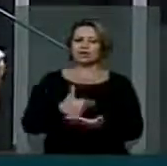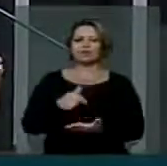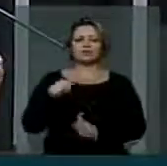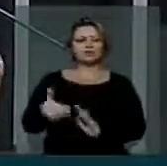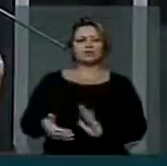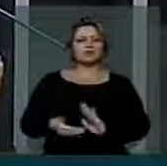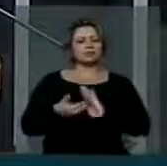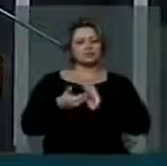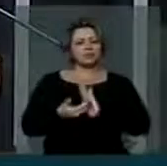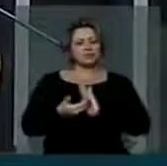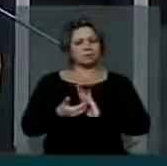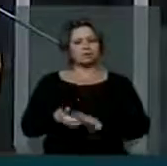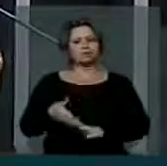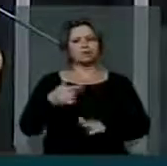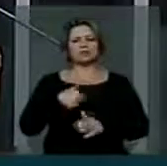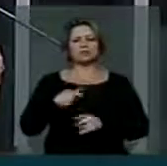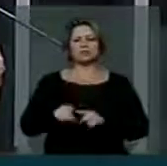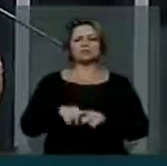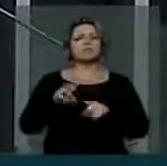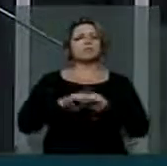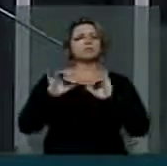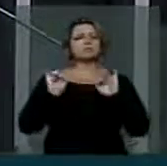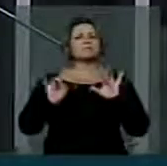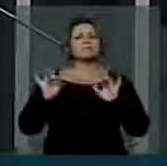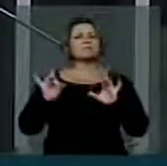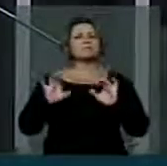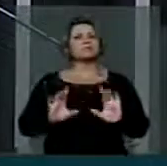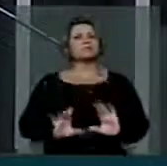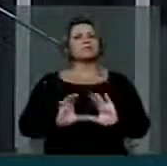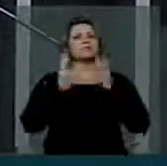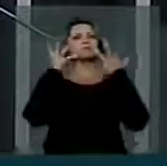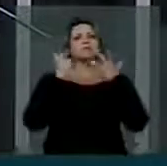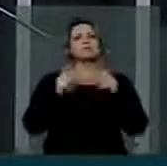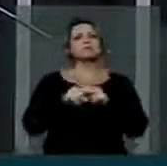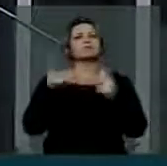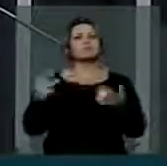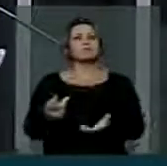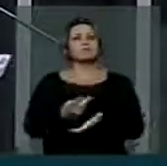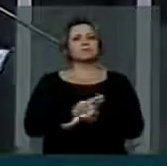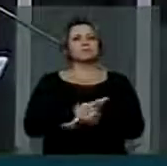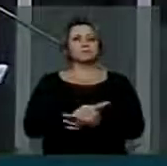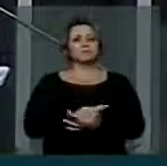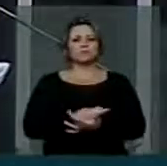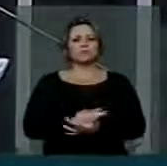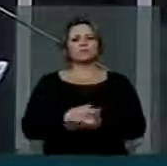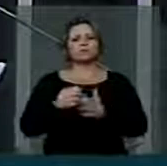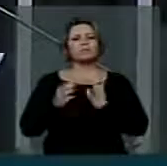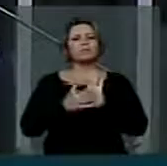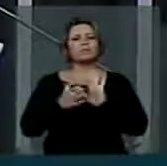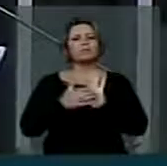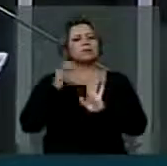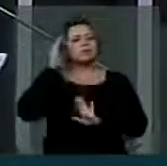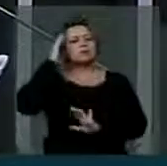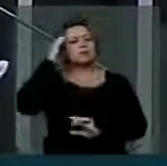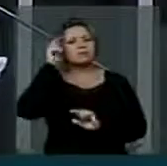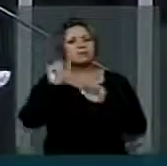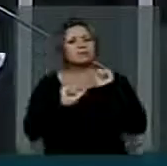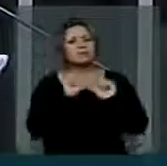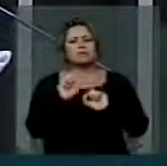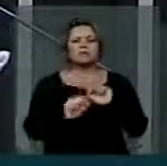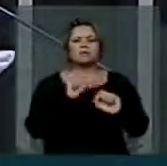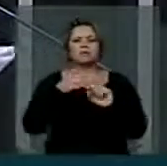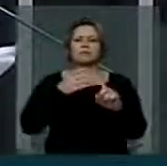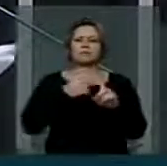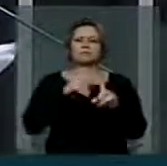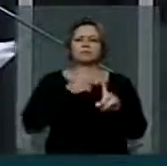dos Deputados, em edição especial comemorativa do acontecimento, para compreender os desafios